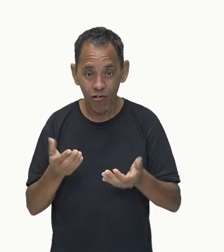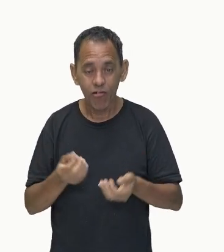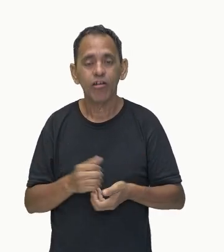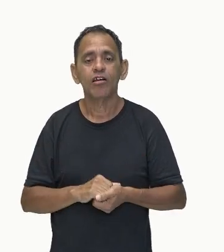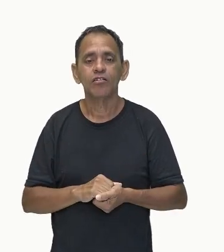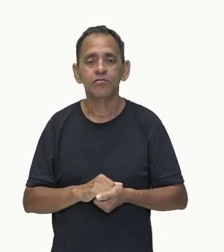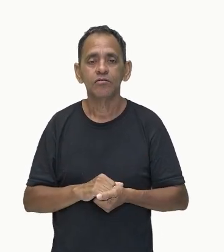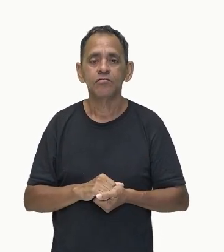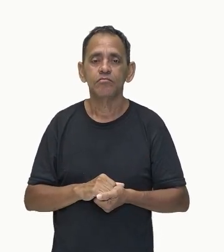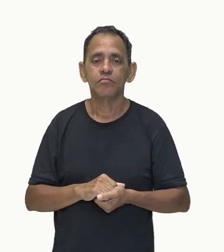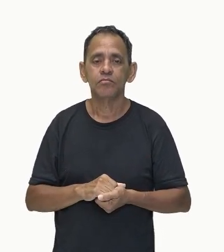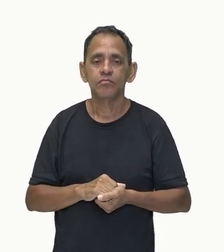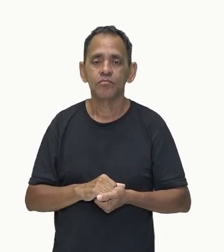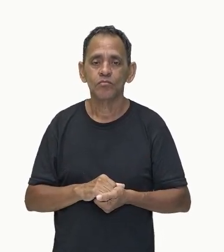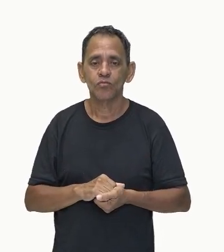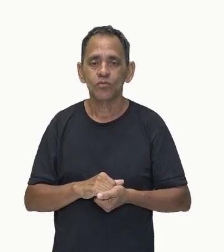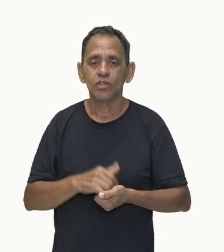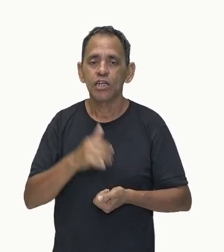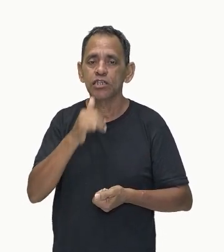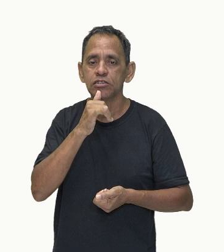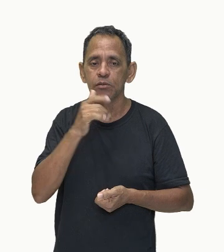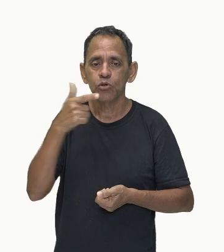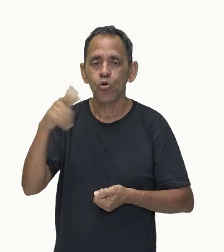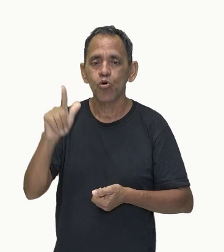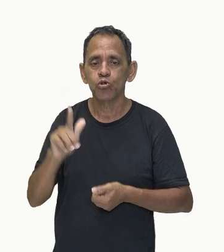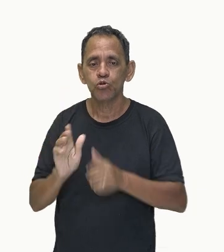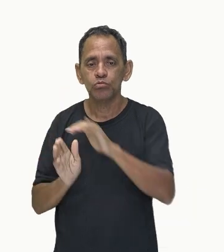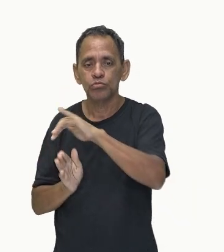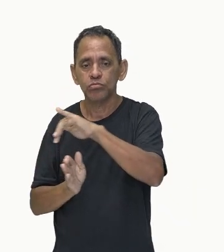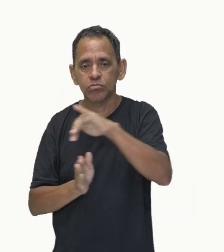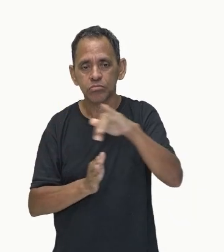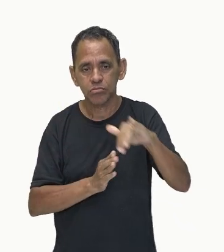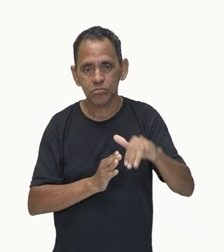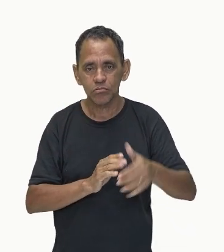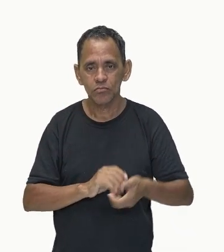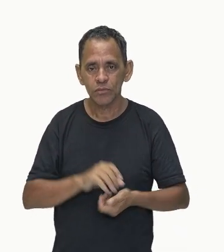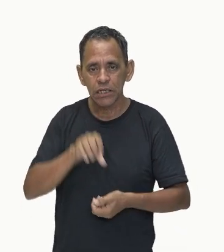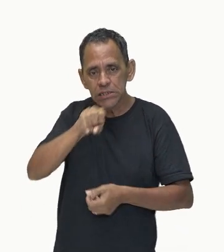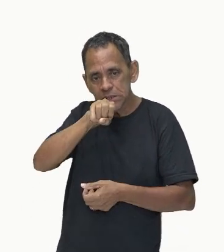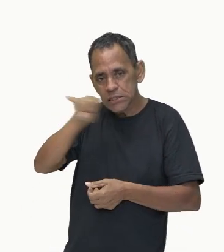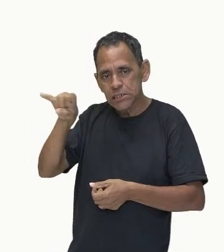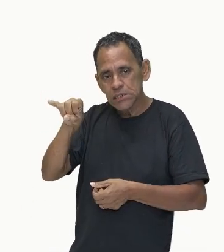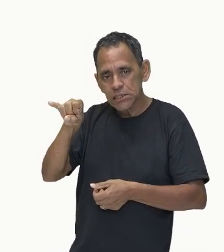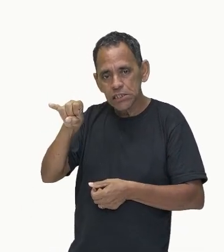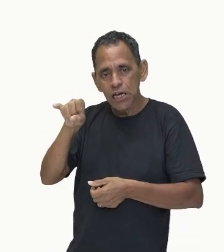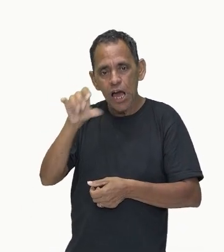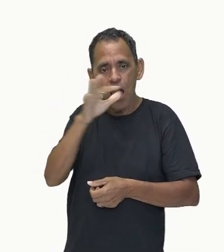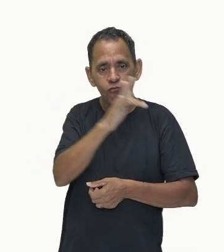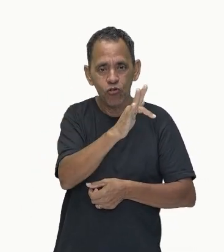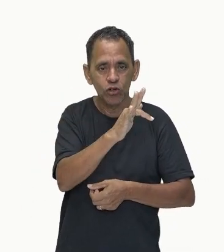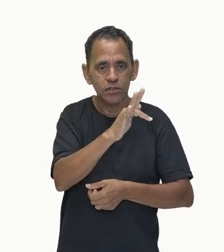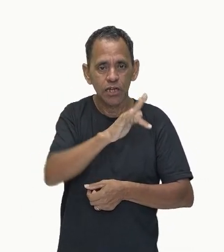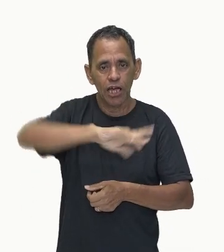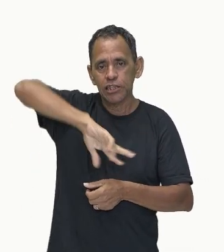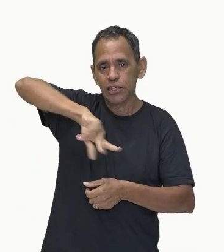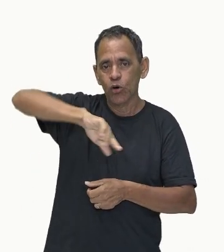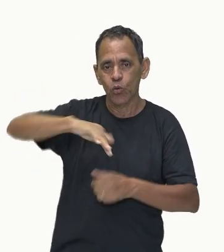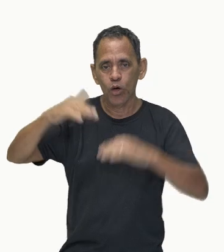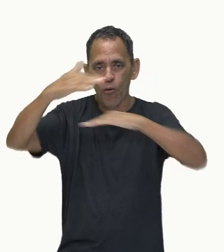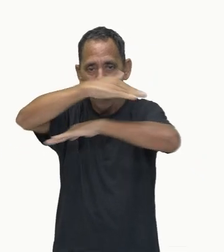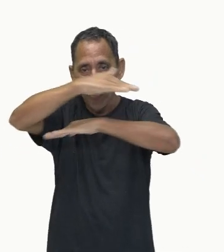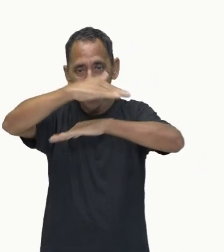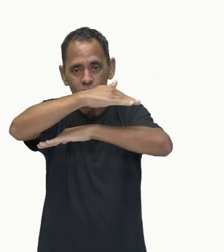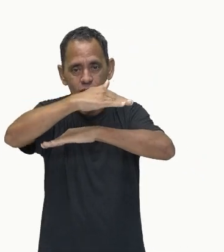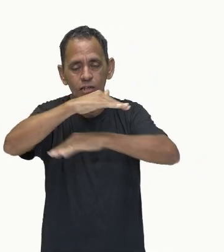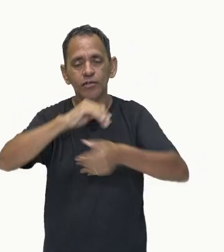mais complicado, que é quando a força ela não é mais paralela ao